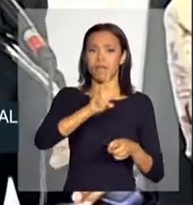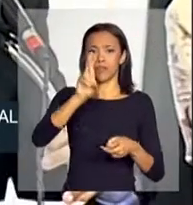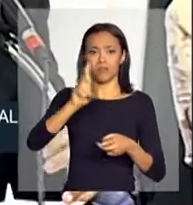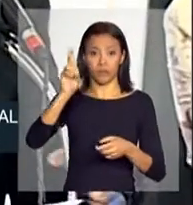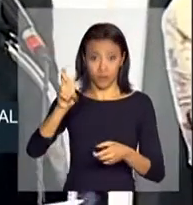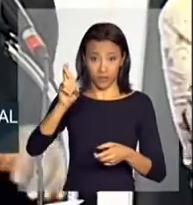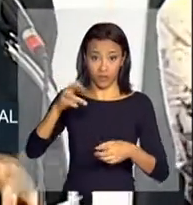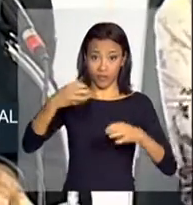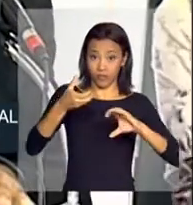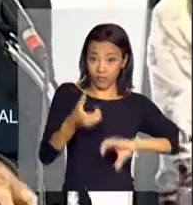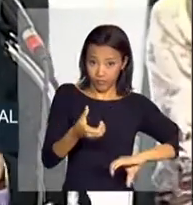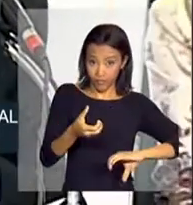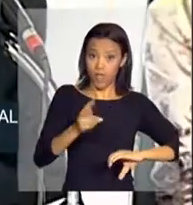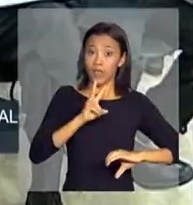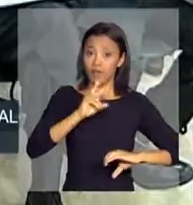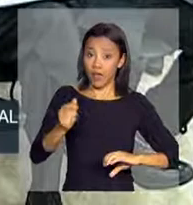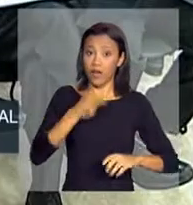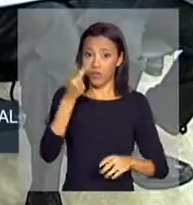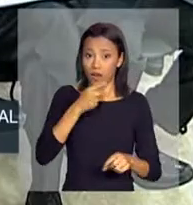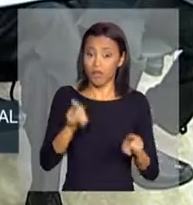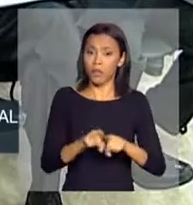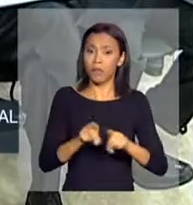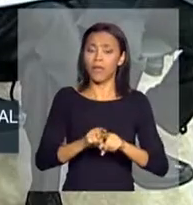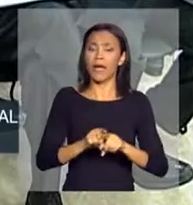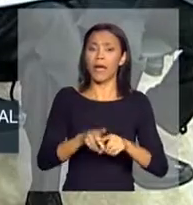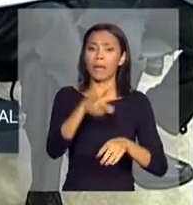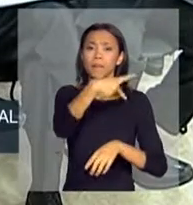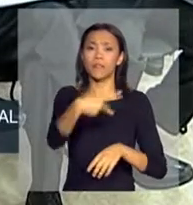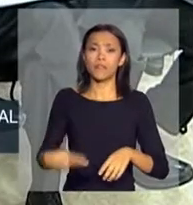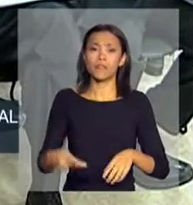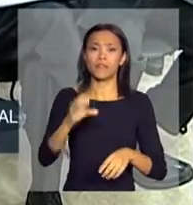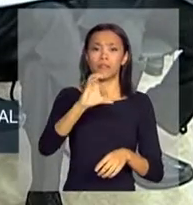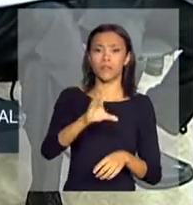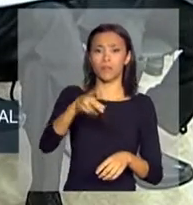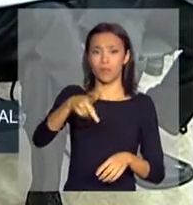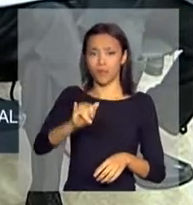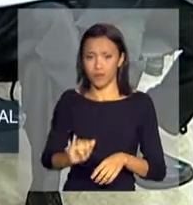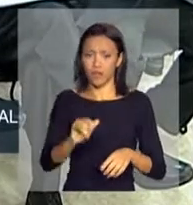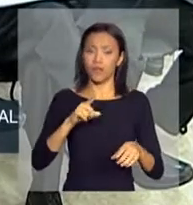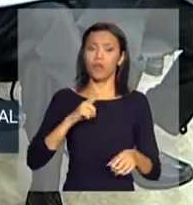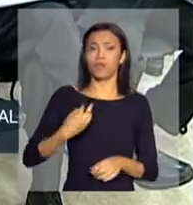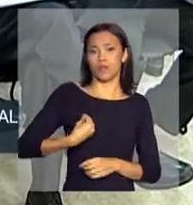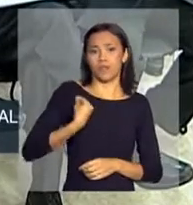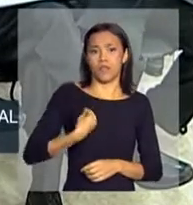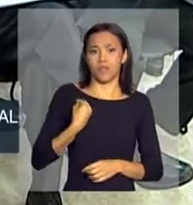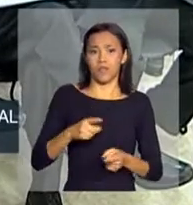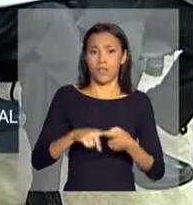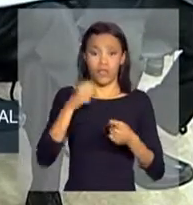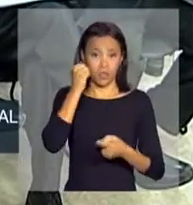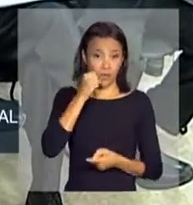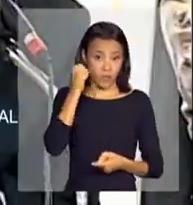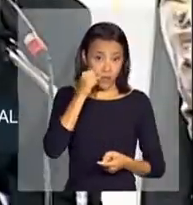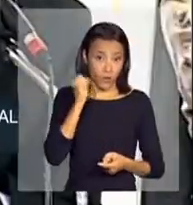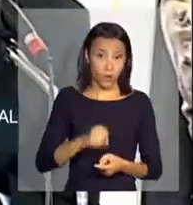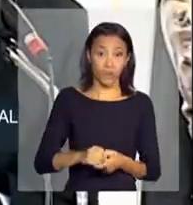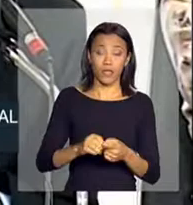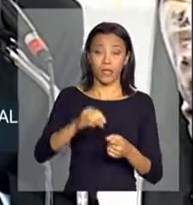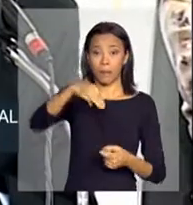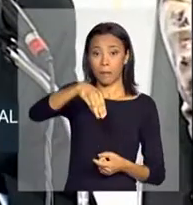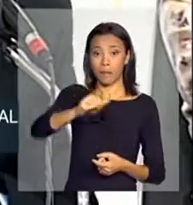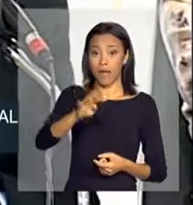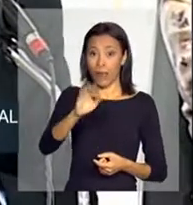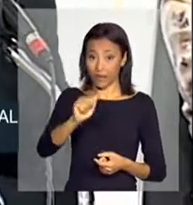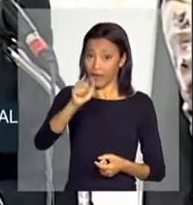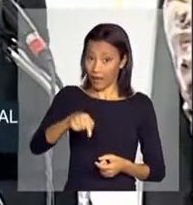parlamentares vai falar presidente da CPI Vanessa Grazziotin mas estão presentes aqui a Senadora Lídice da Mata que a